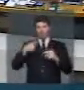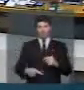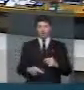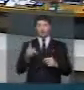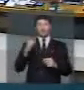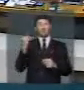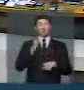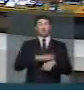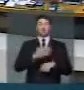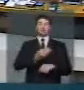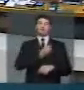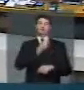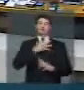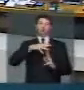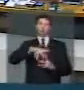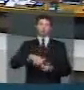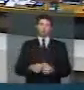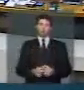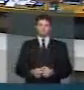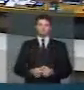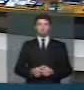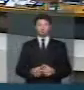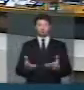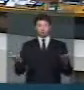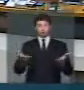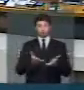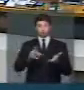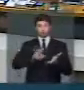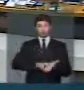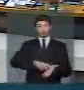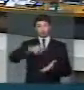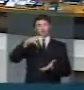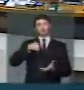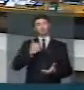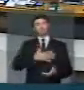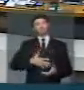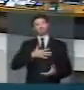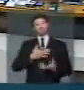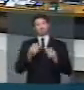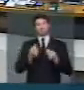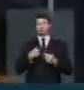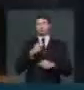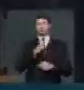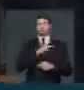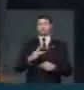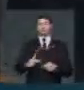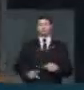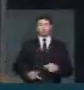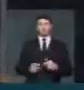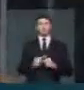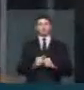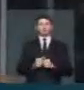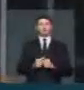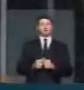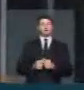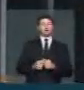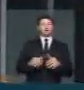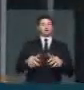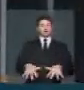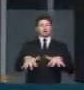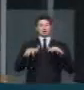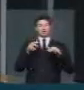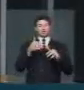seres vivos. Hoje pela manhã, eu tive o prazer de presidir por algum momento uma audiência